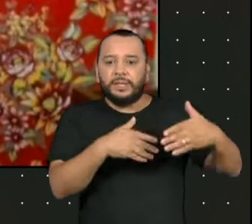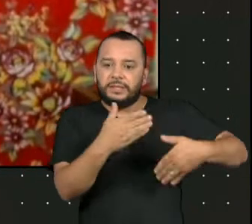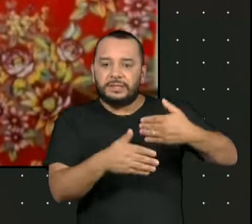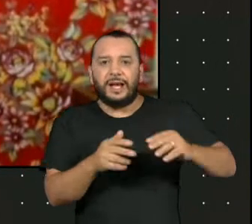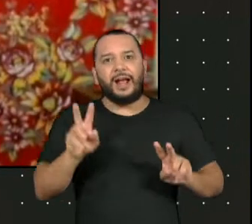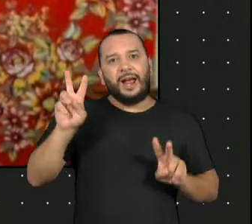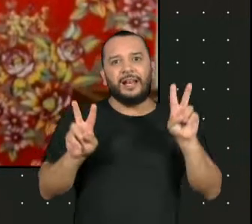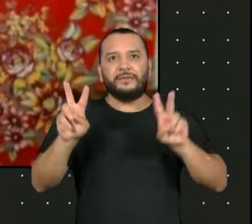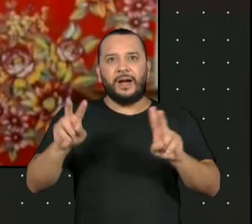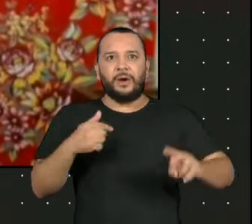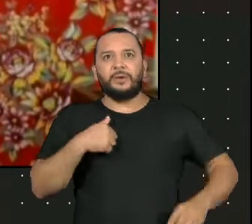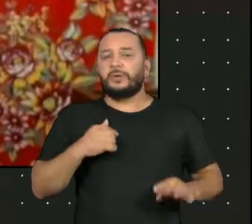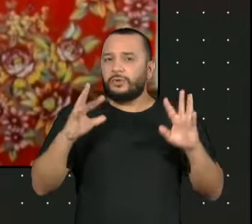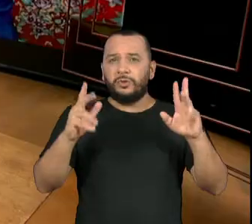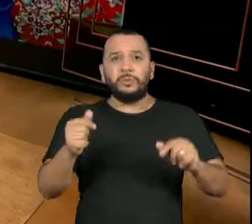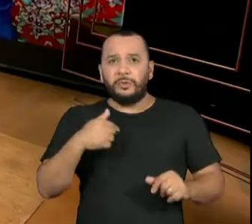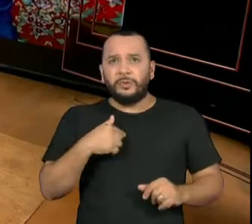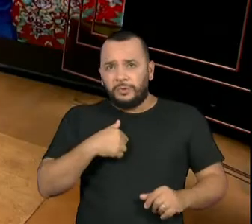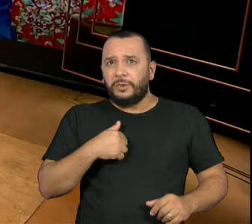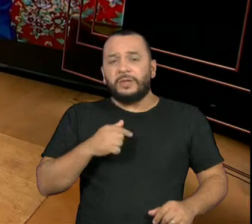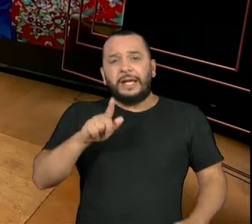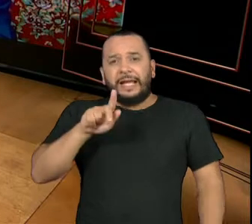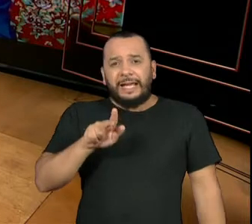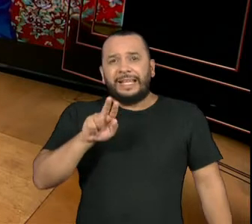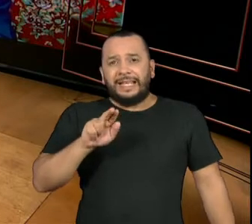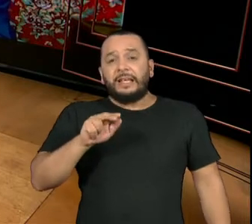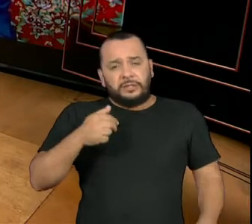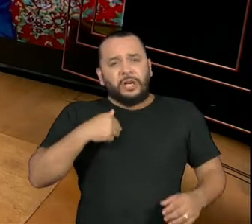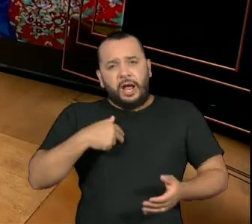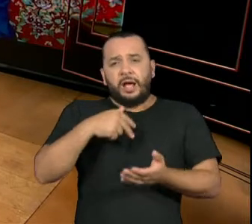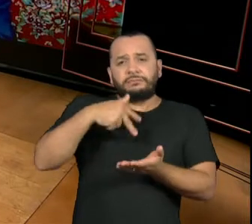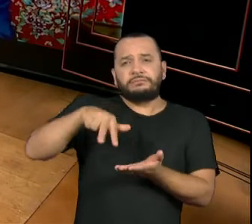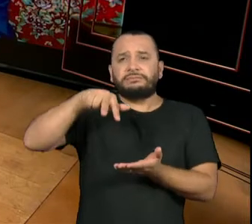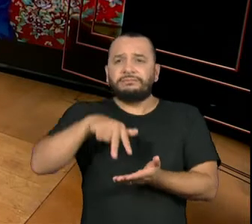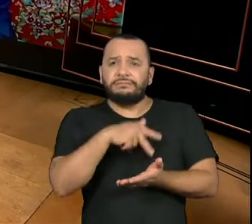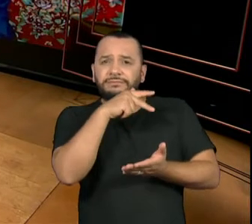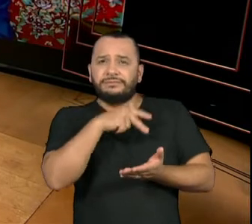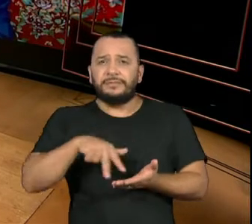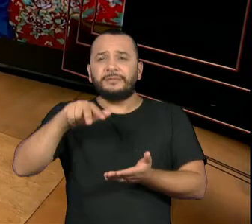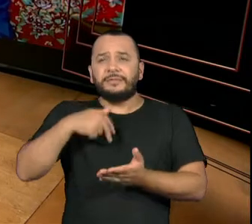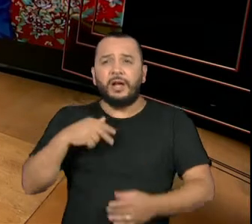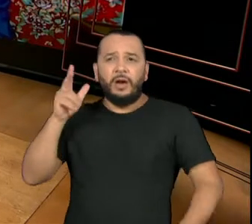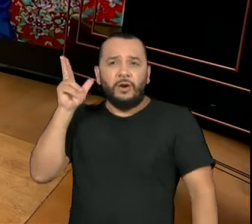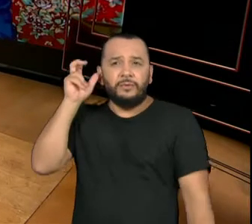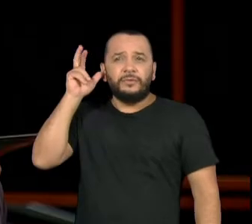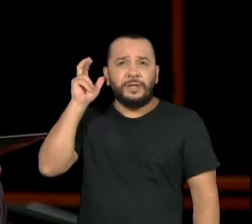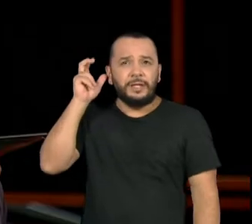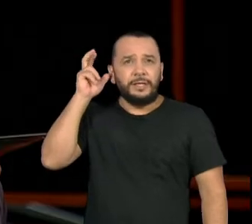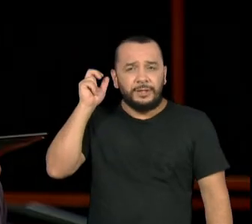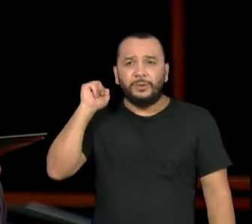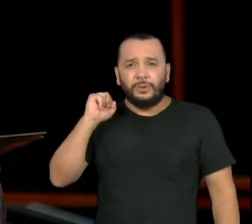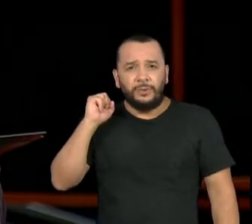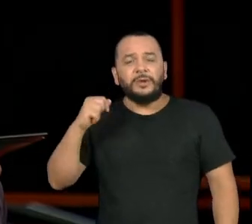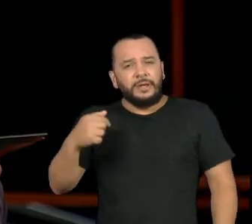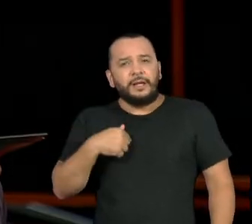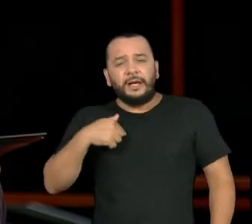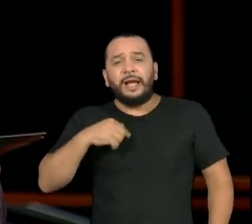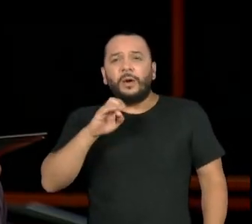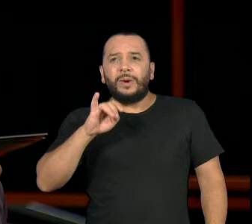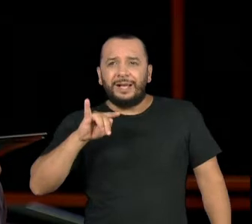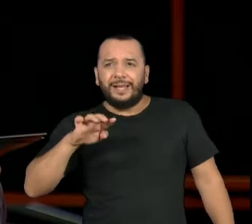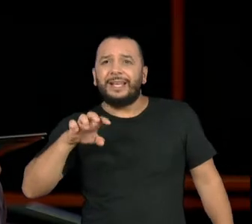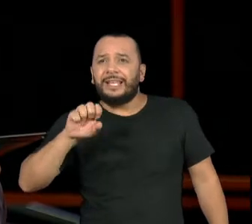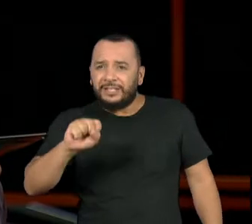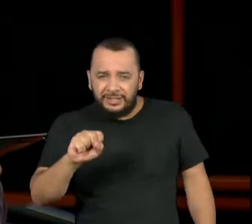aí, Guilherme se requebra, o fino bota pó, Euclides morde